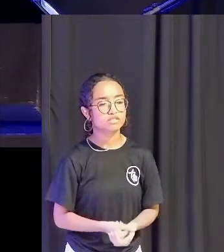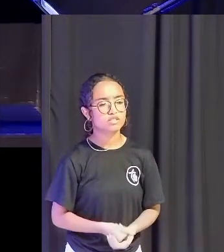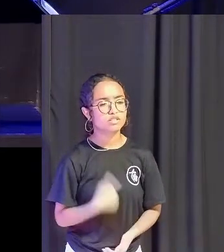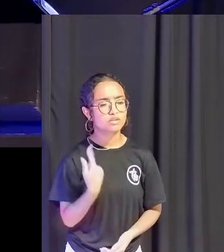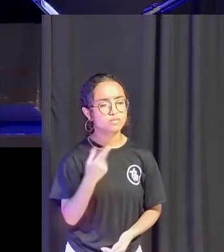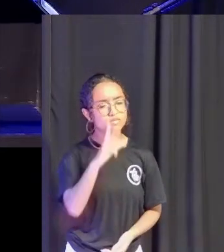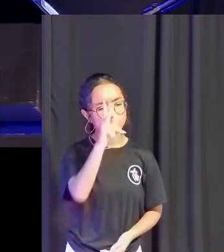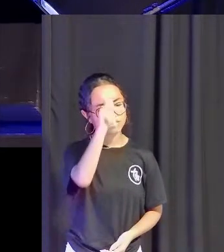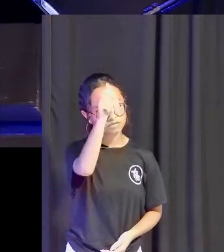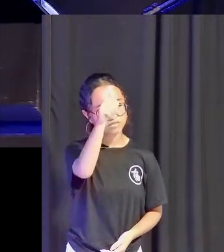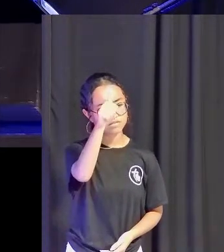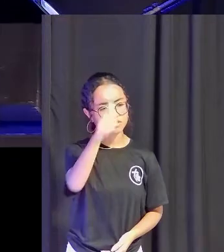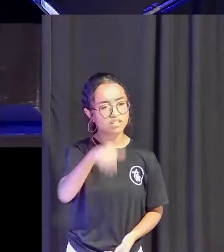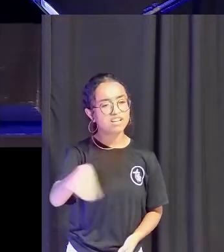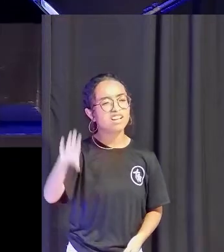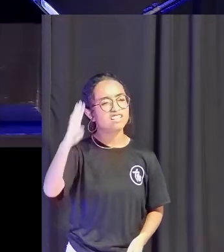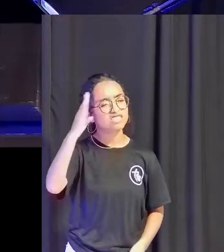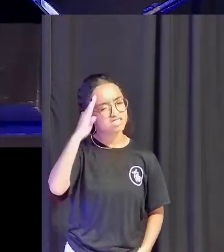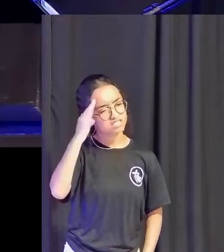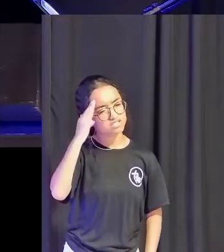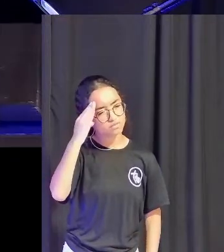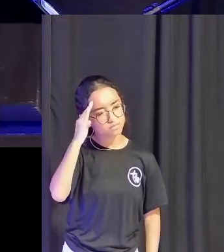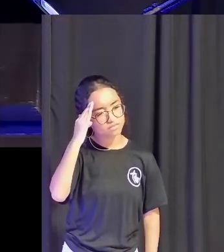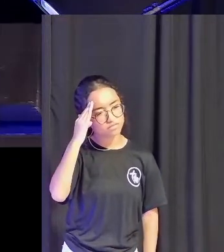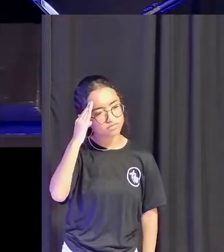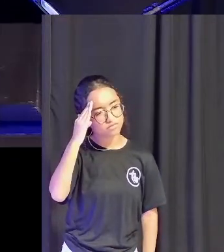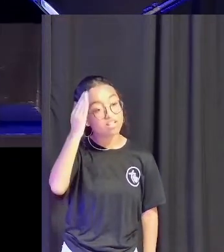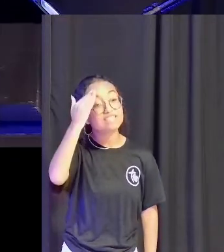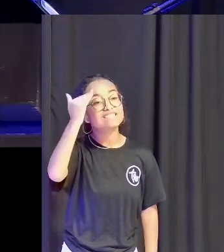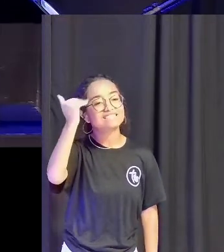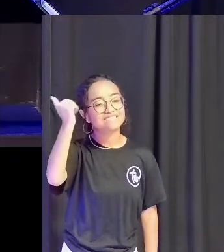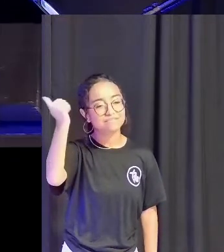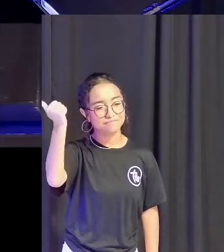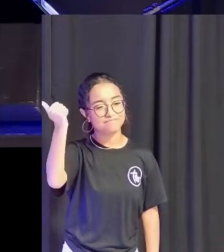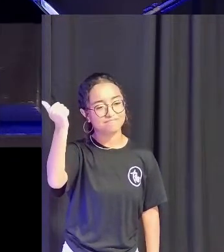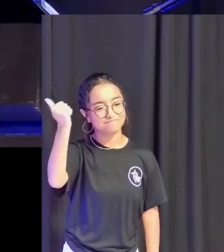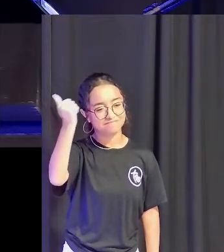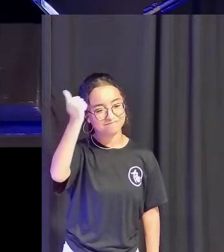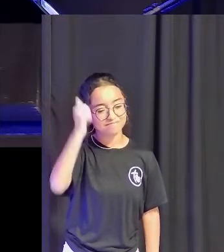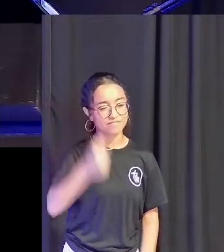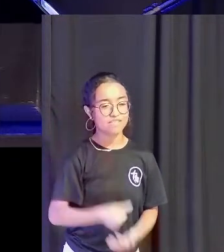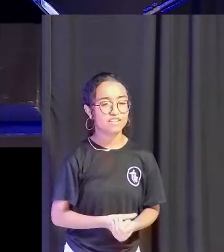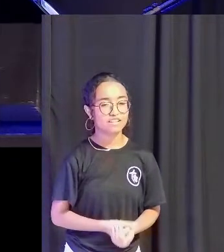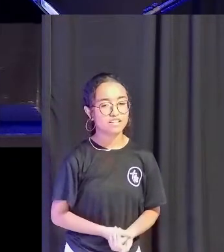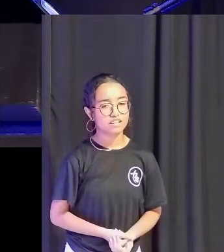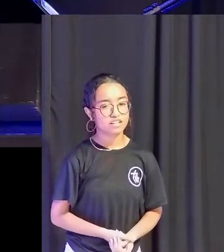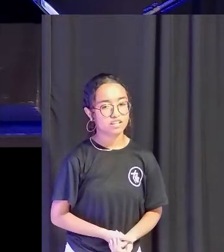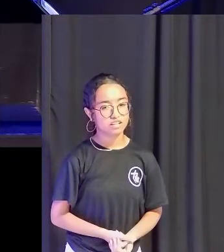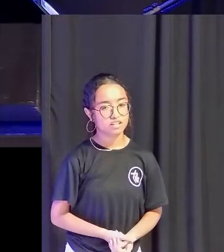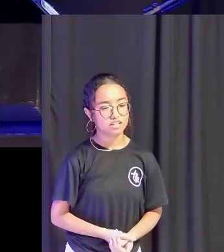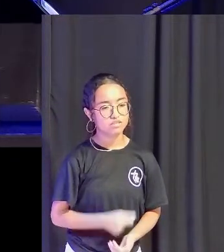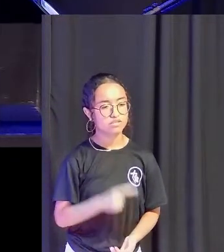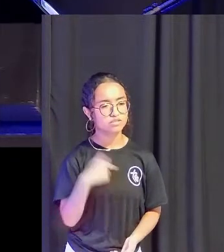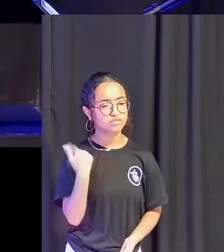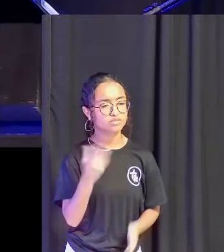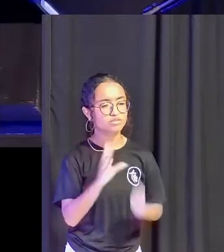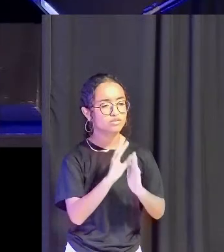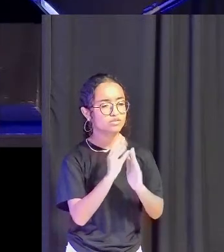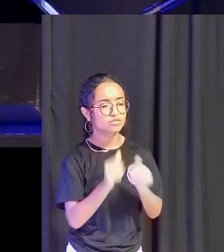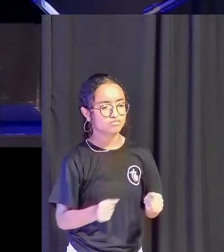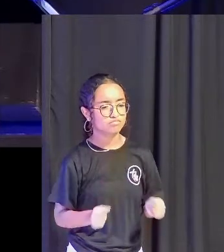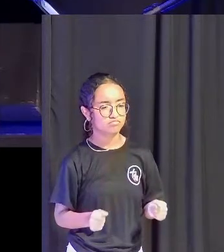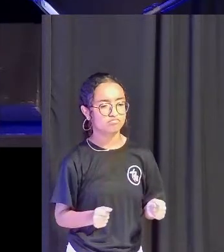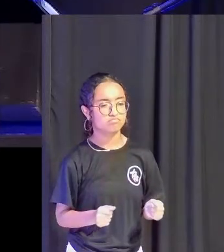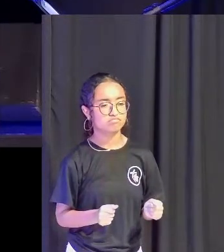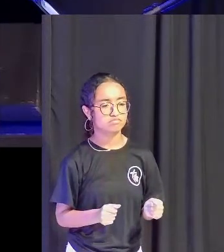que Tu nos dês essa sabedoria, que nós possamos, como igreja, enfrentar qualquer dificuldade que se nos apresenta,